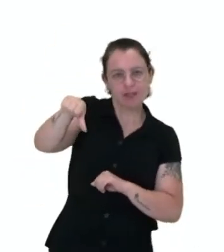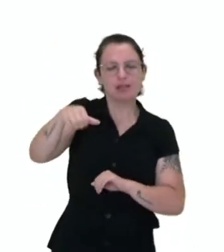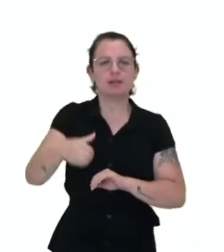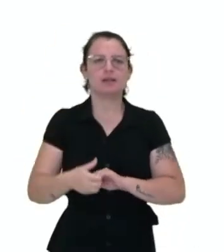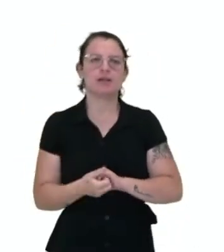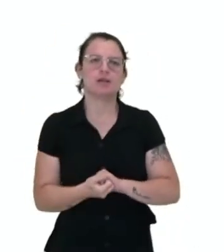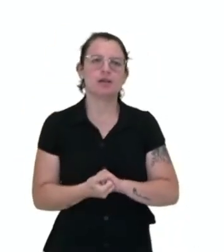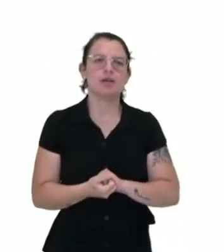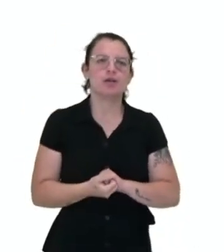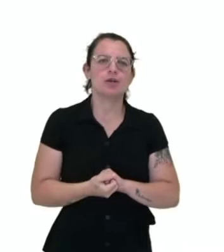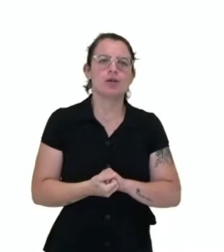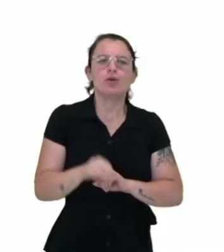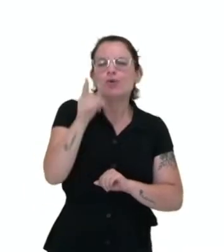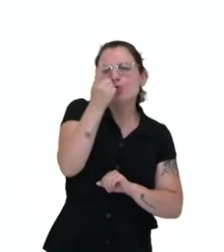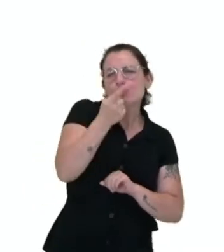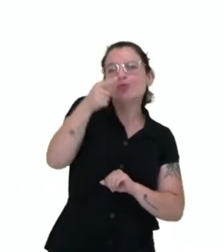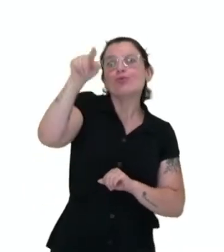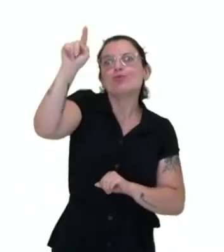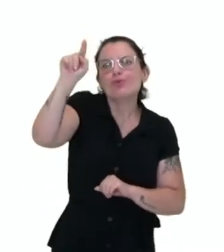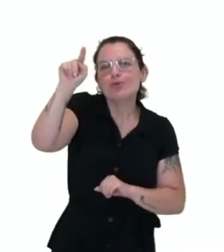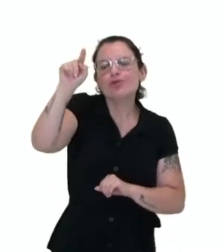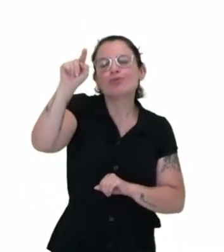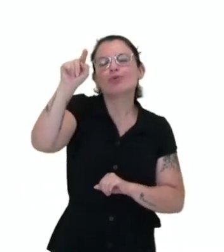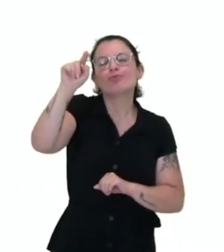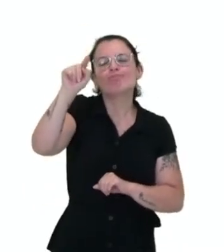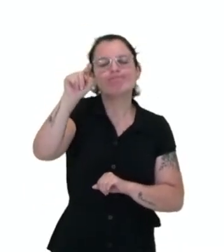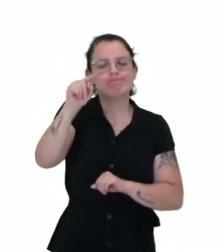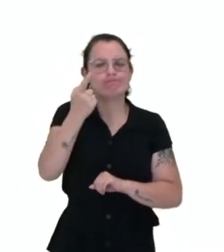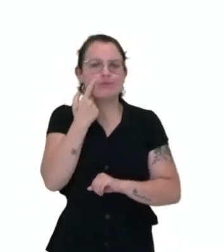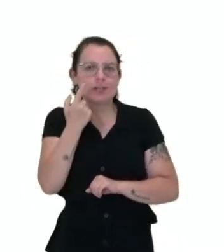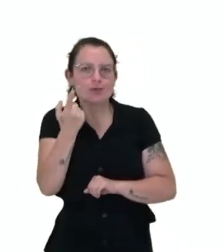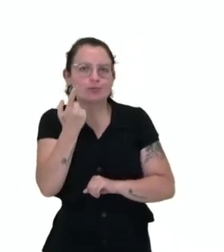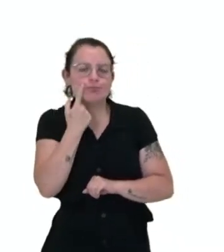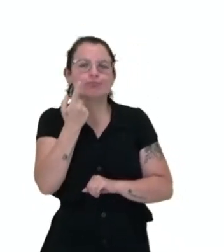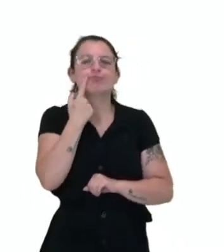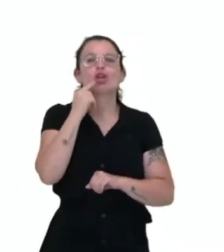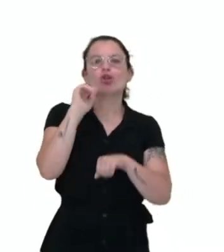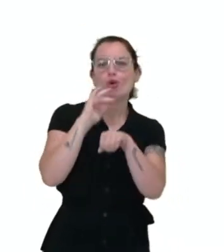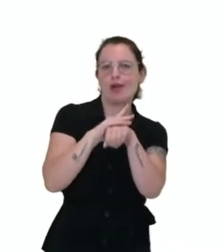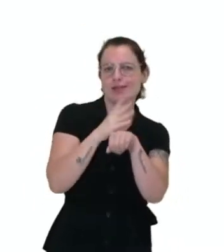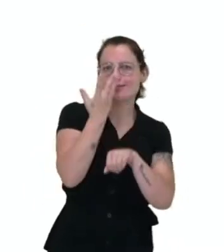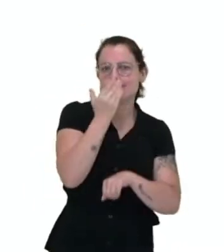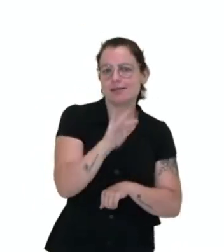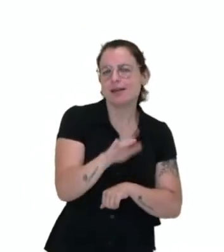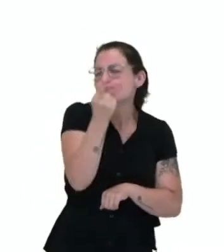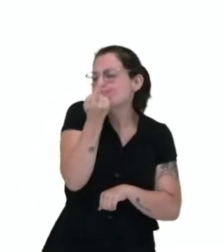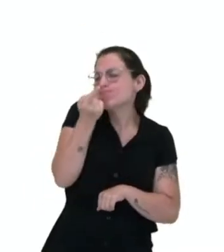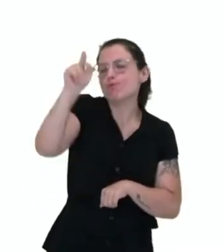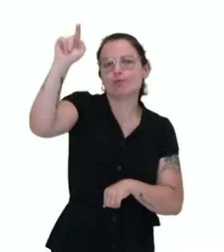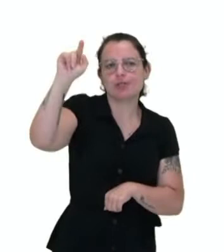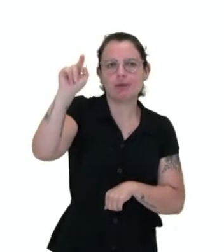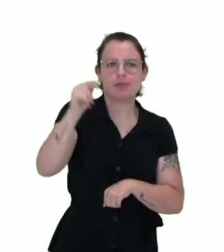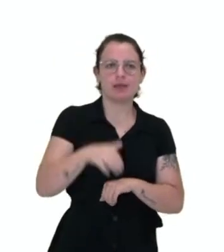1989, foi o último caso. Por quê, pessoal? Então, em